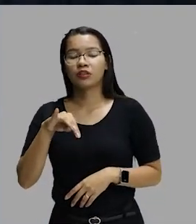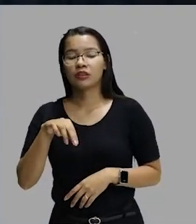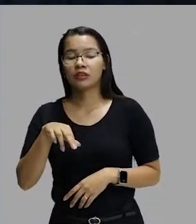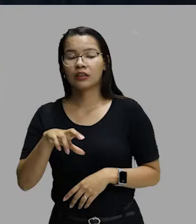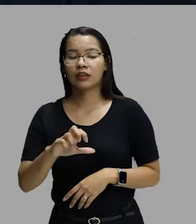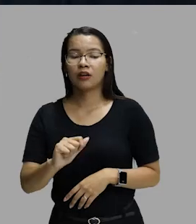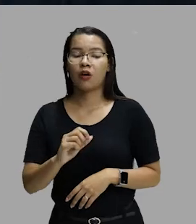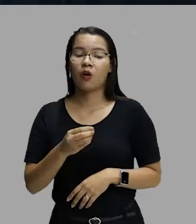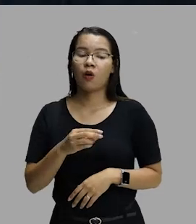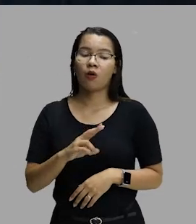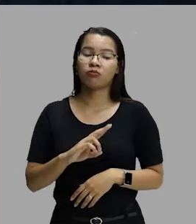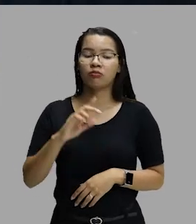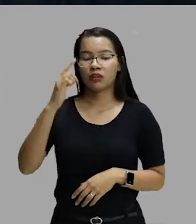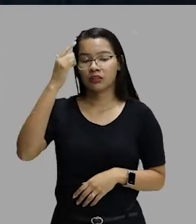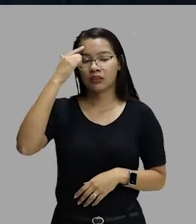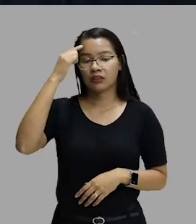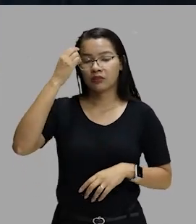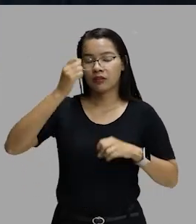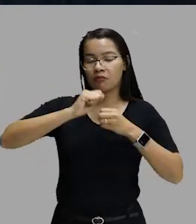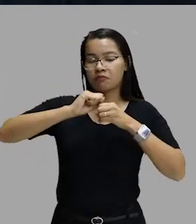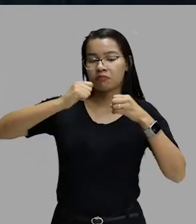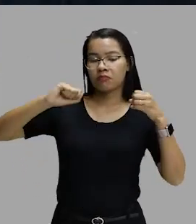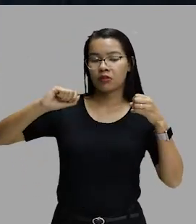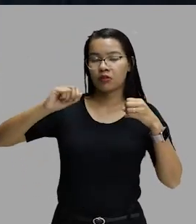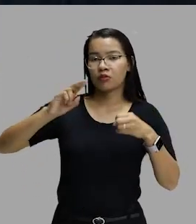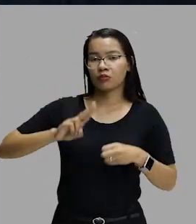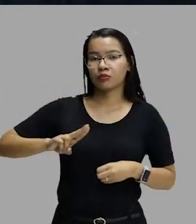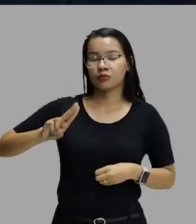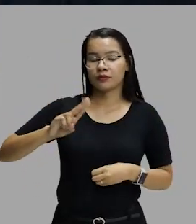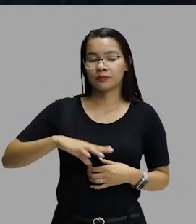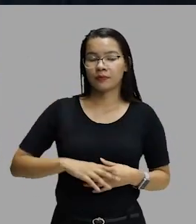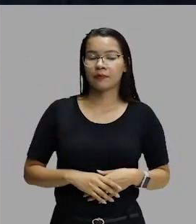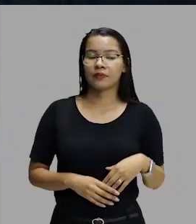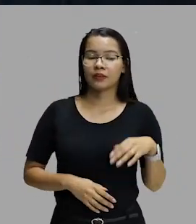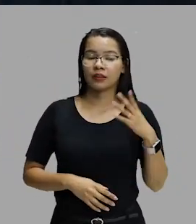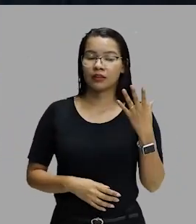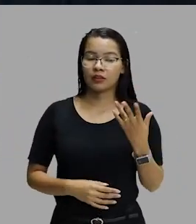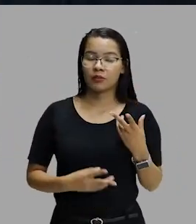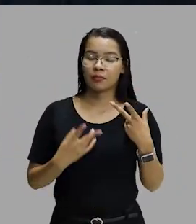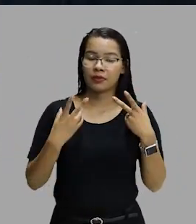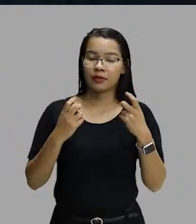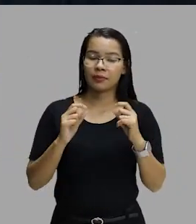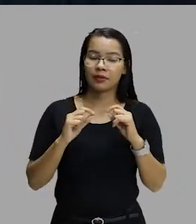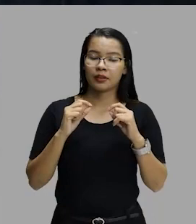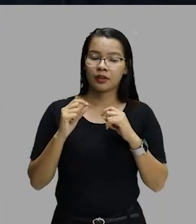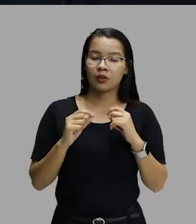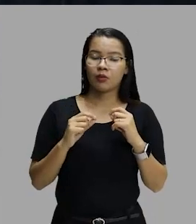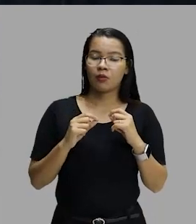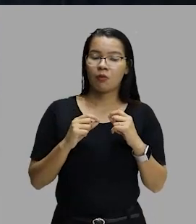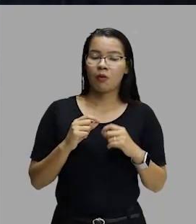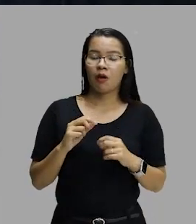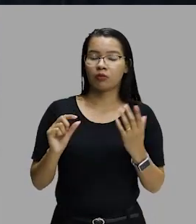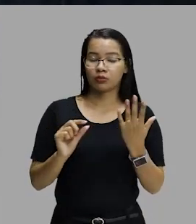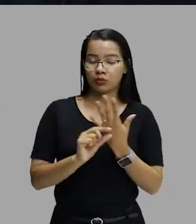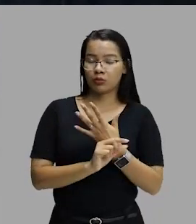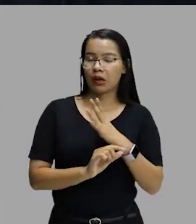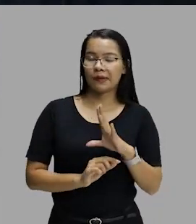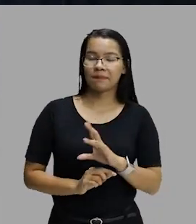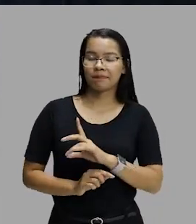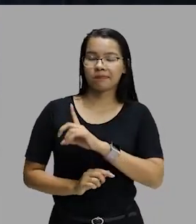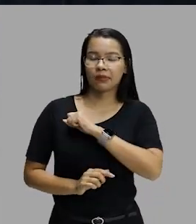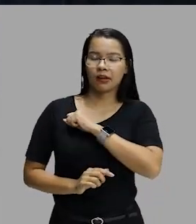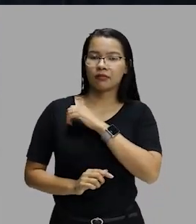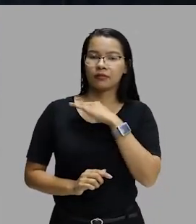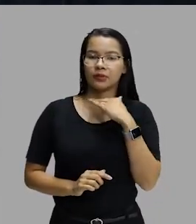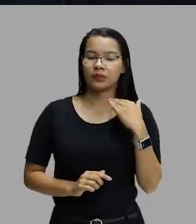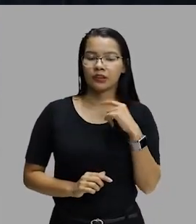Nesse primeiro capítulo, dá para perceber que o autor adorou morrer. Né? Ele